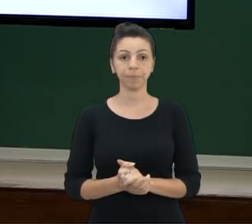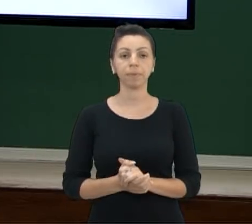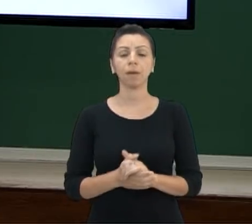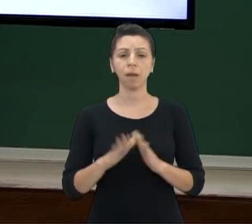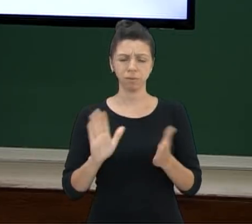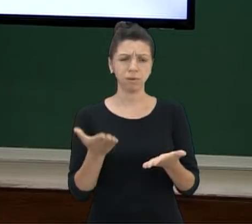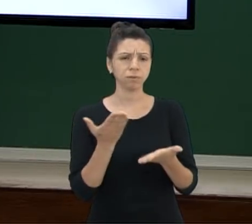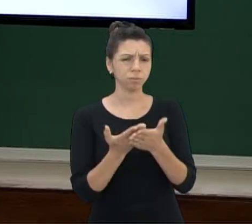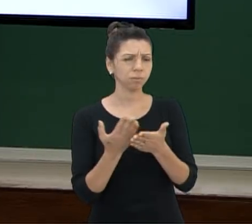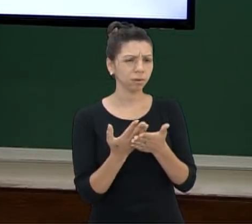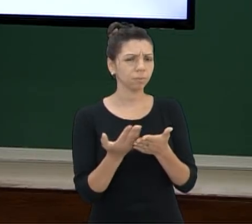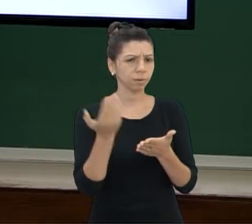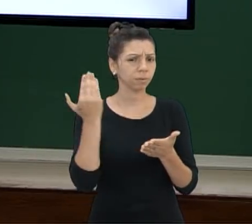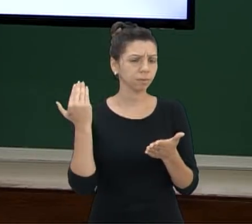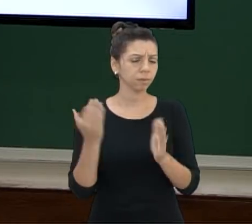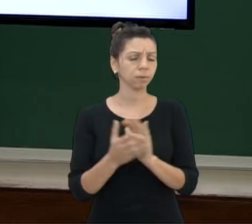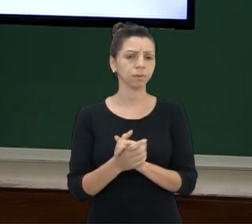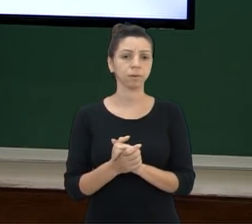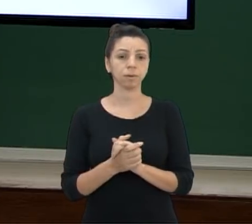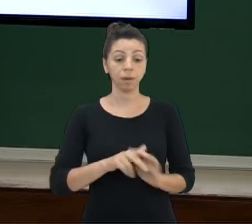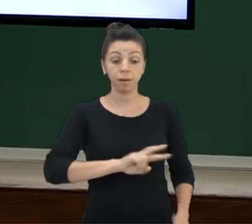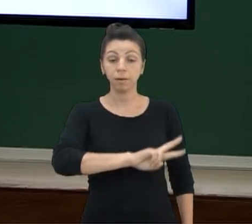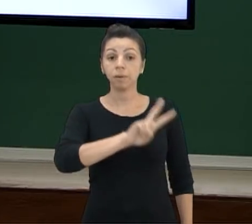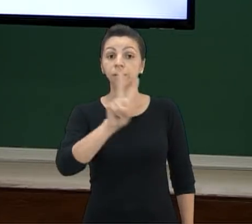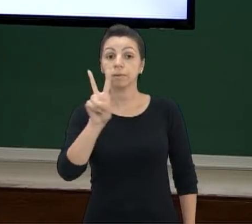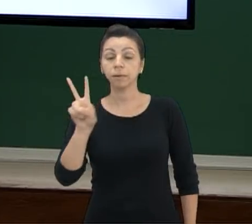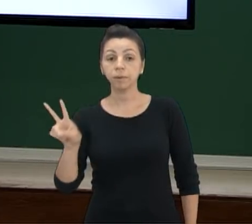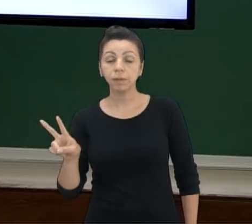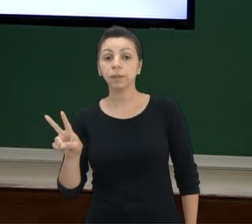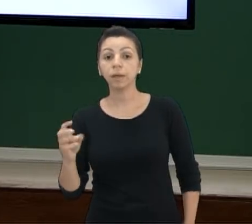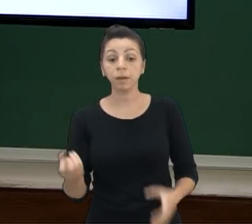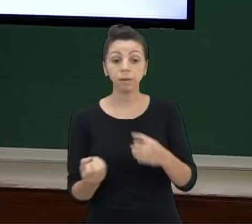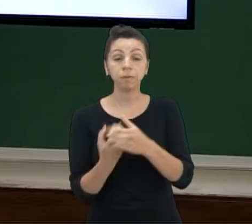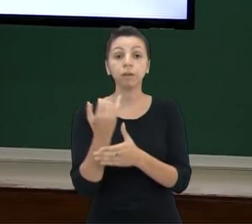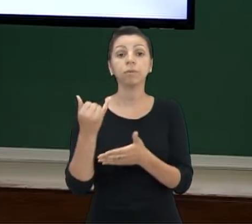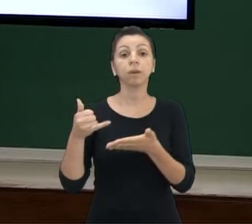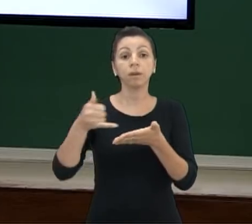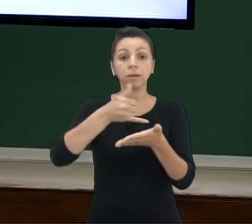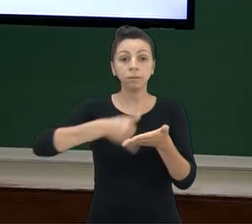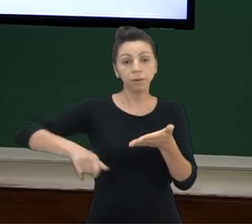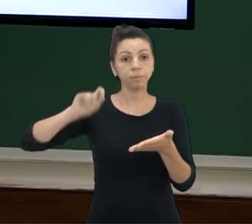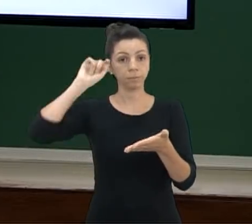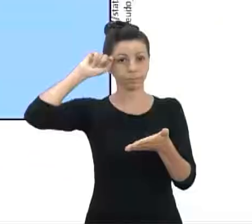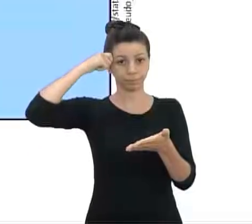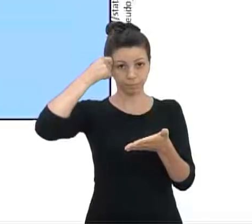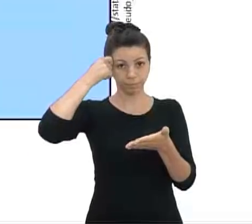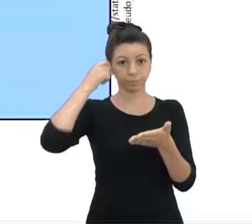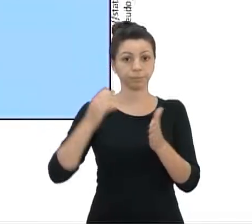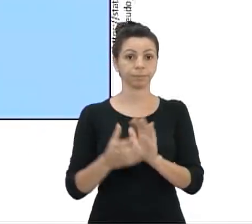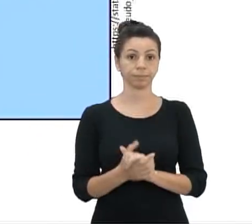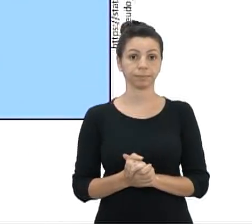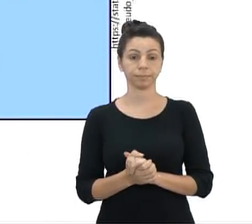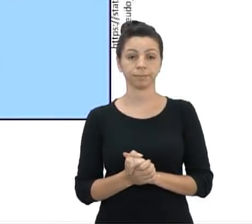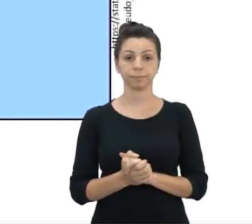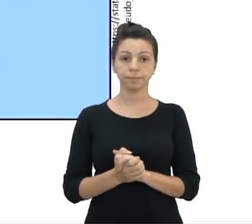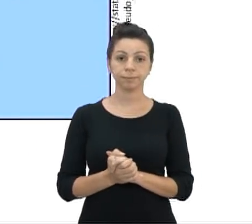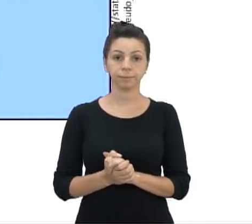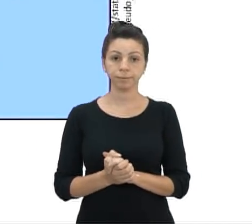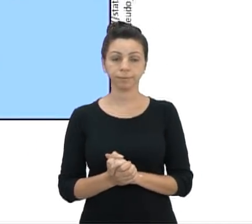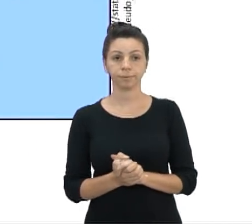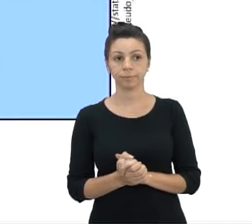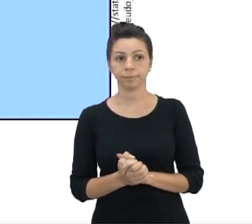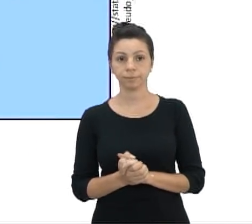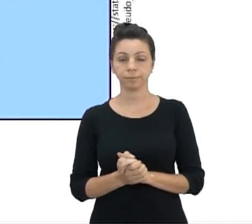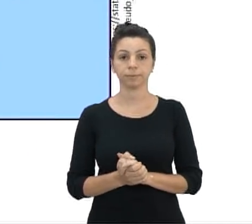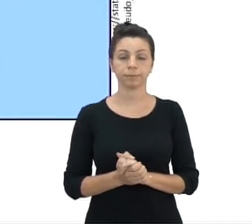anteriormente, a Venezuela ela se destaca pela produção de petróleo na América Andina. Dando continuidade aqui, ó, nós vamos